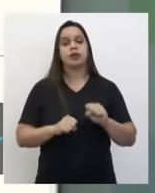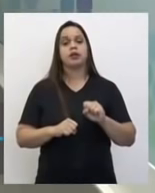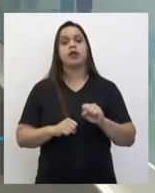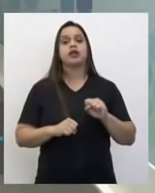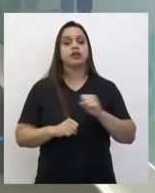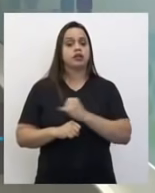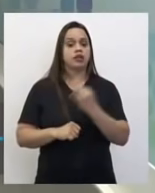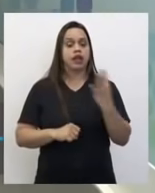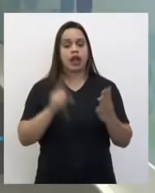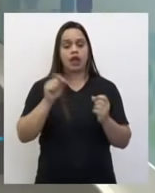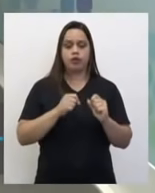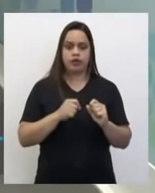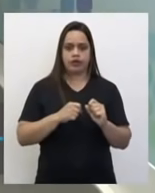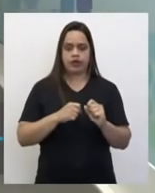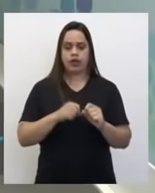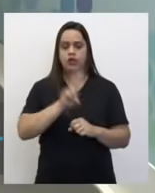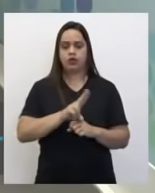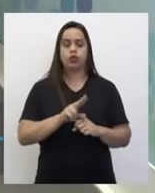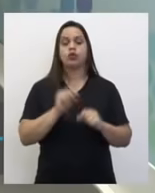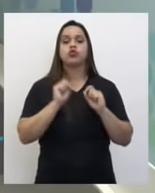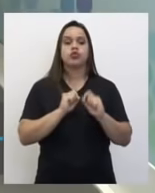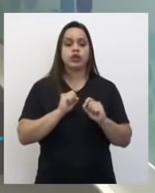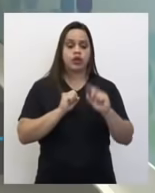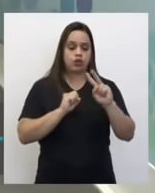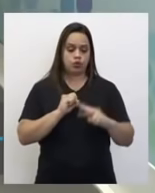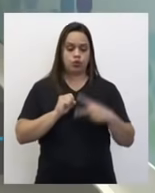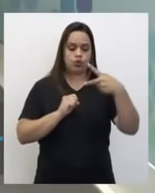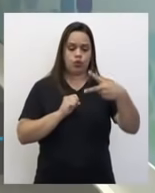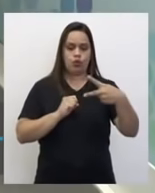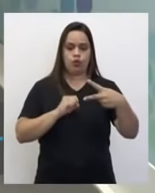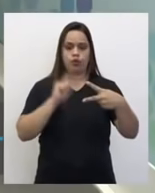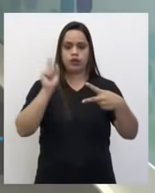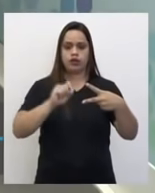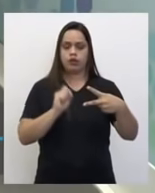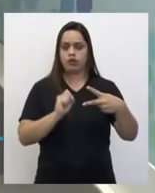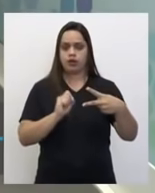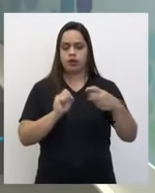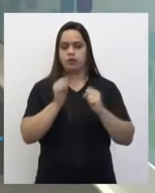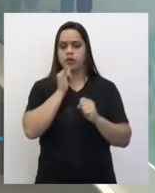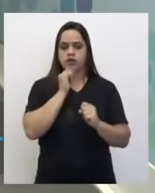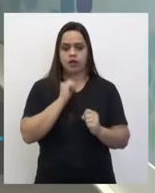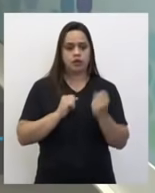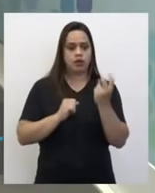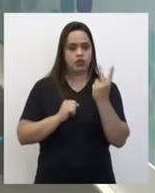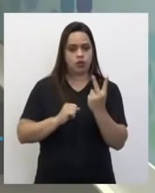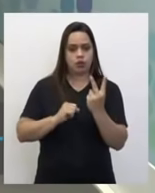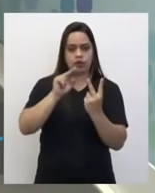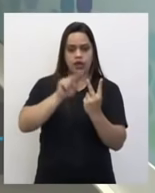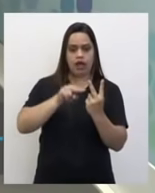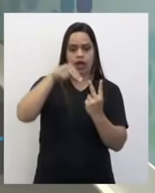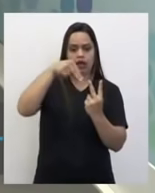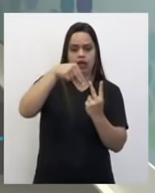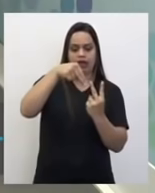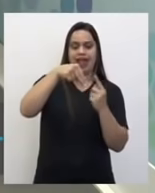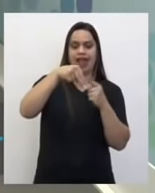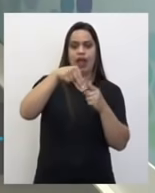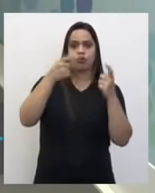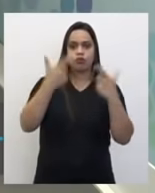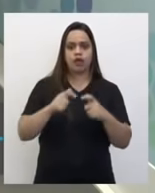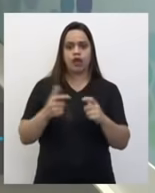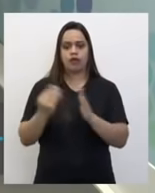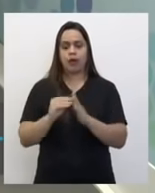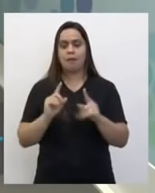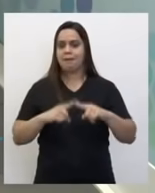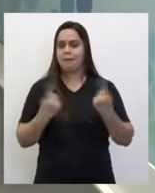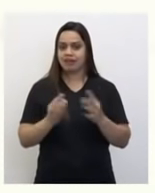aí para vocês, tá? 2 elevado a n, né? N é a posição que você vai colocar. Mas a ideia, eu acho que para